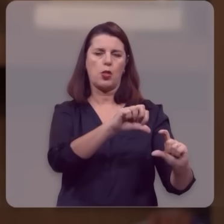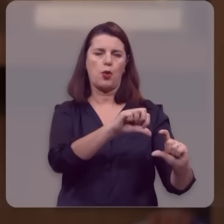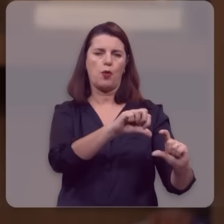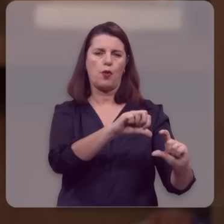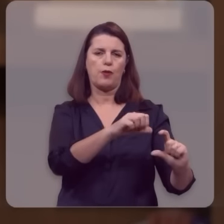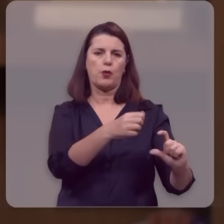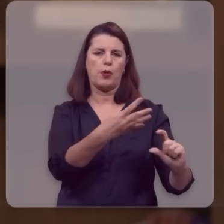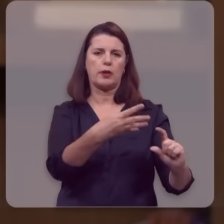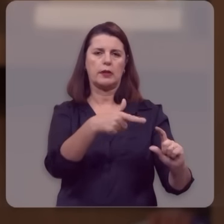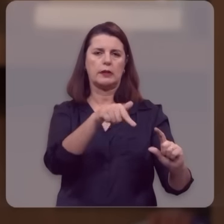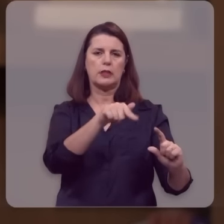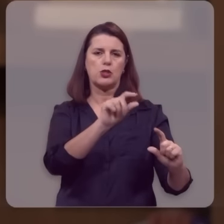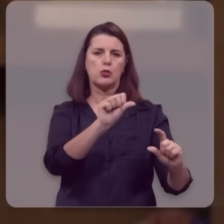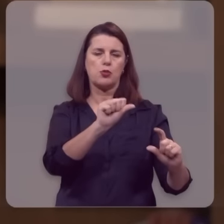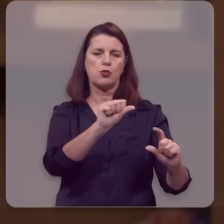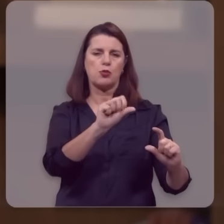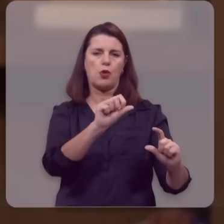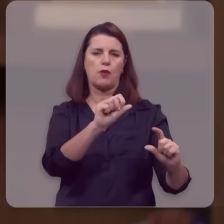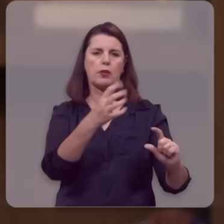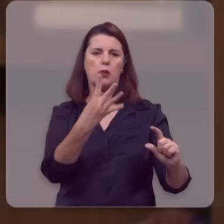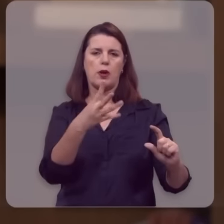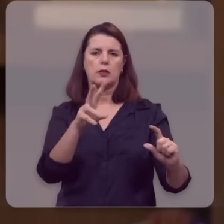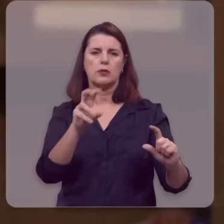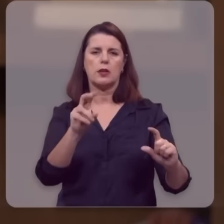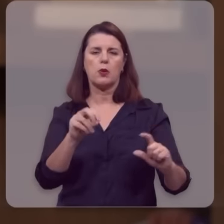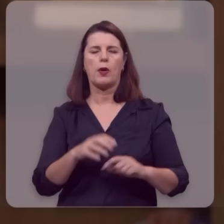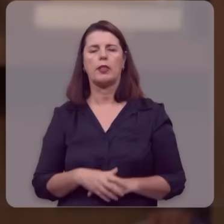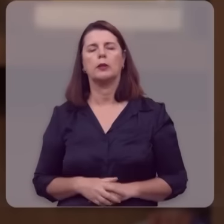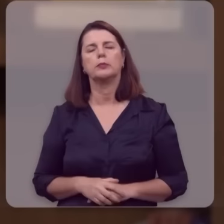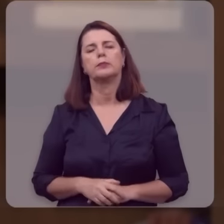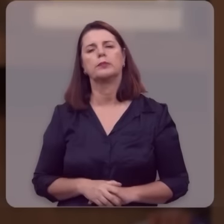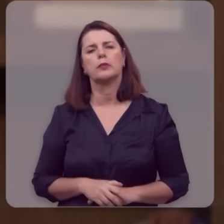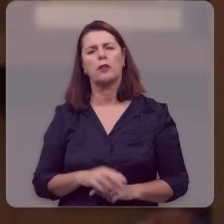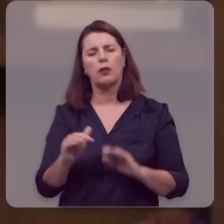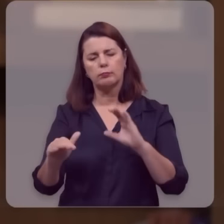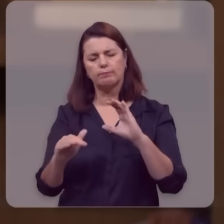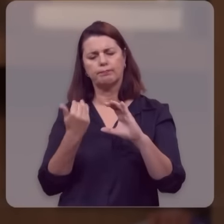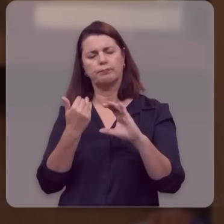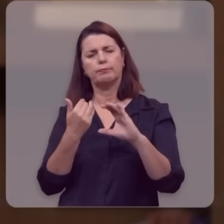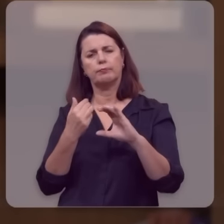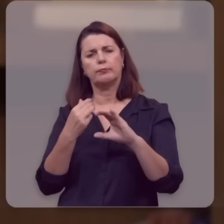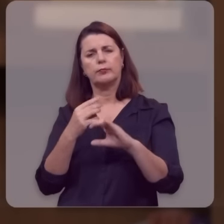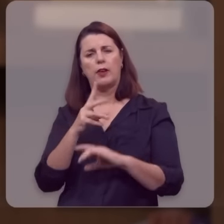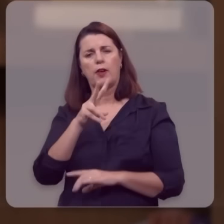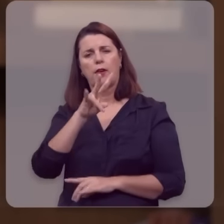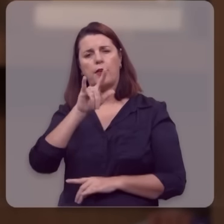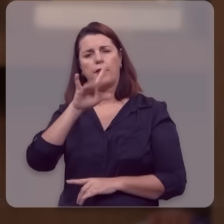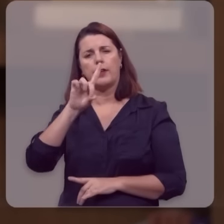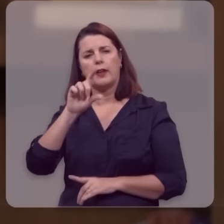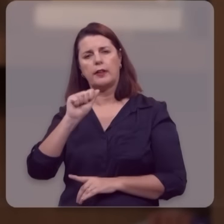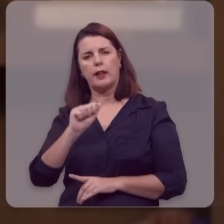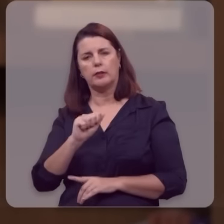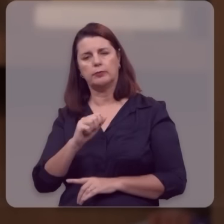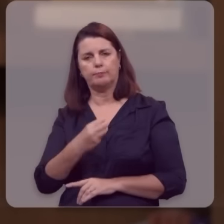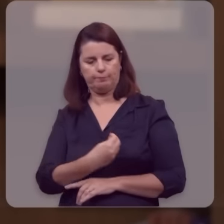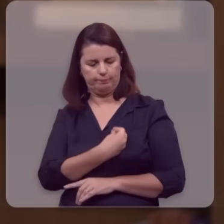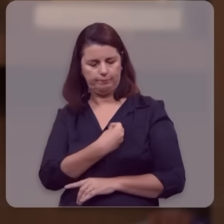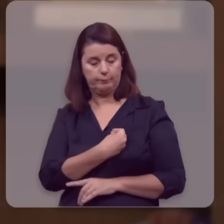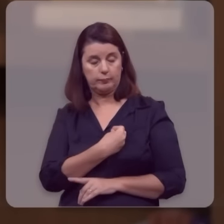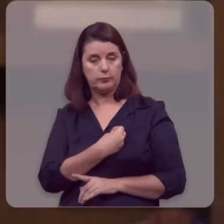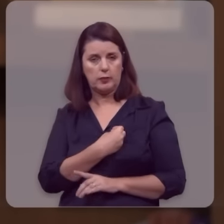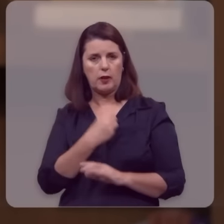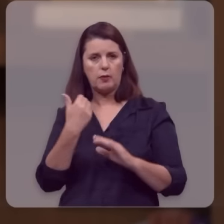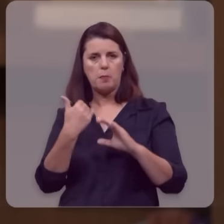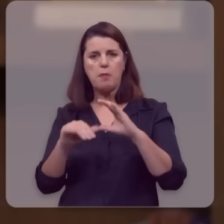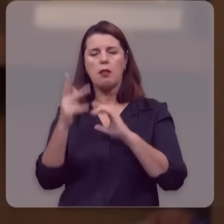11 9 4718 9450 você vai fazer o seguinte digita a palavra vida nós